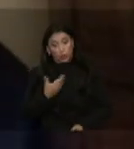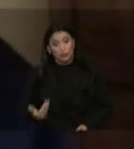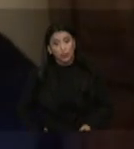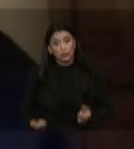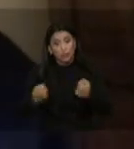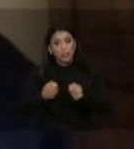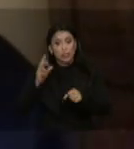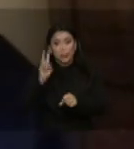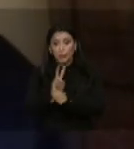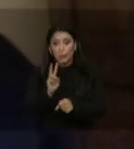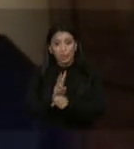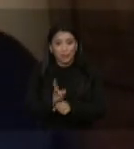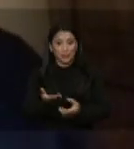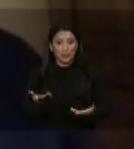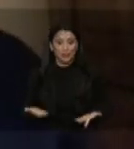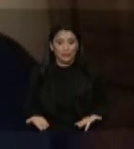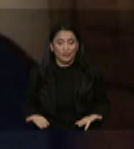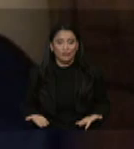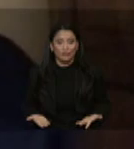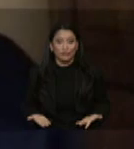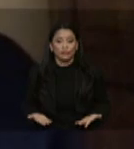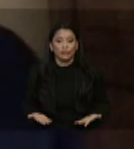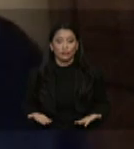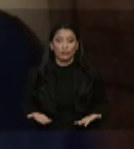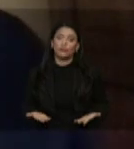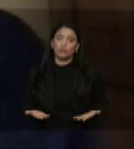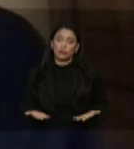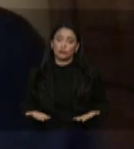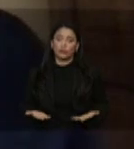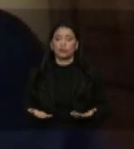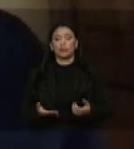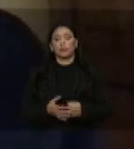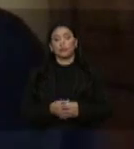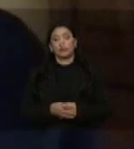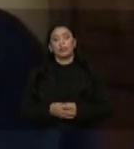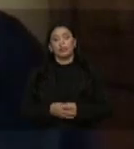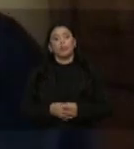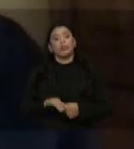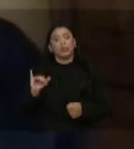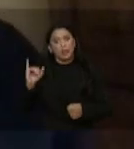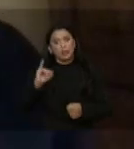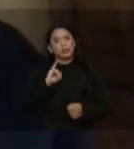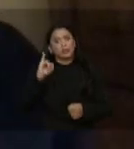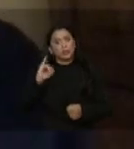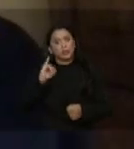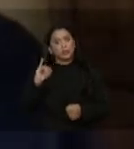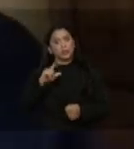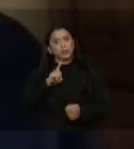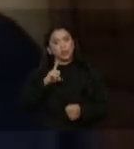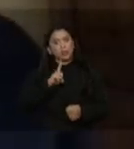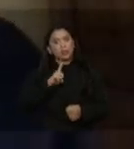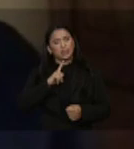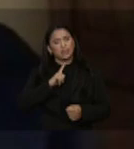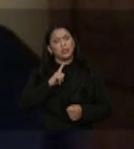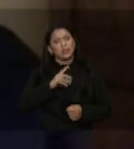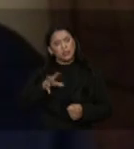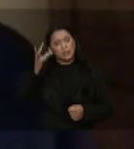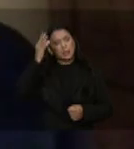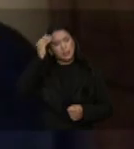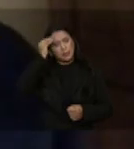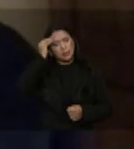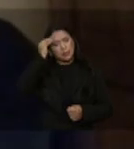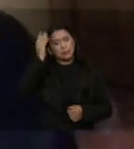não é Bem dito isto de dizendo que é importante que nós avancemos isto eu penso